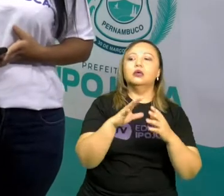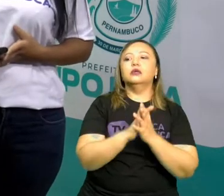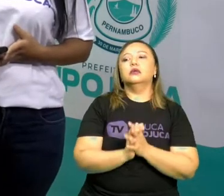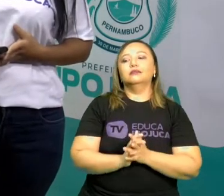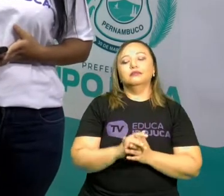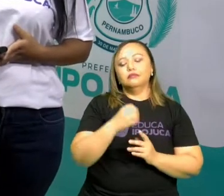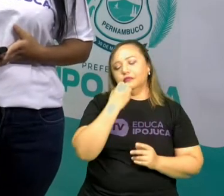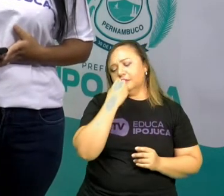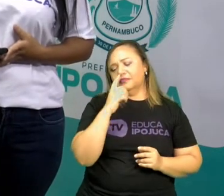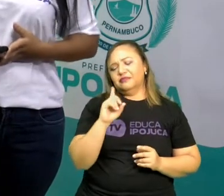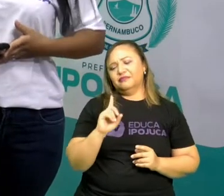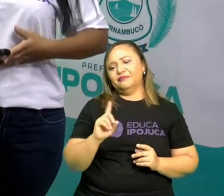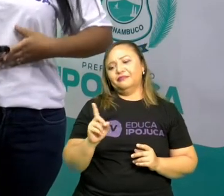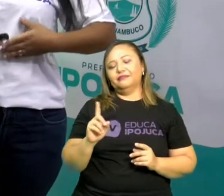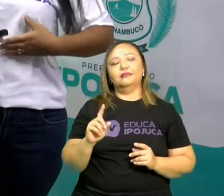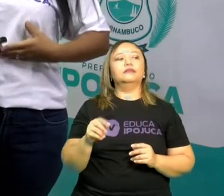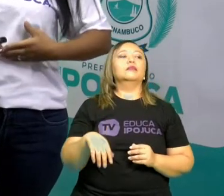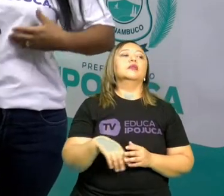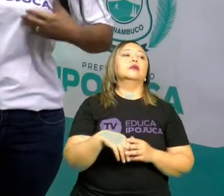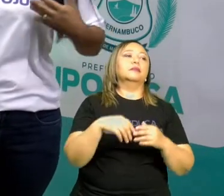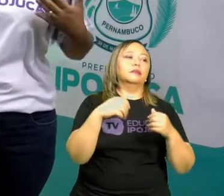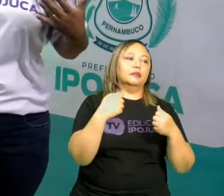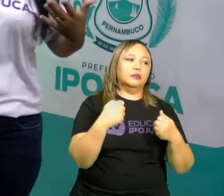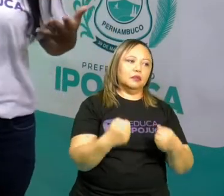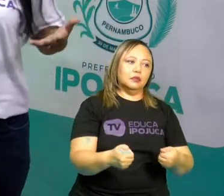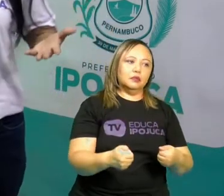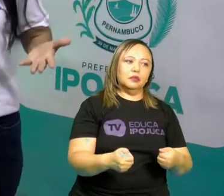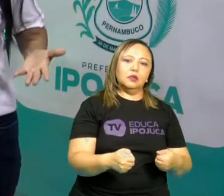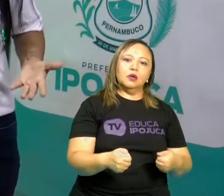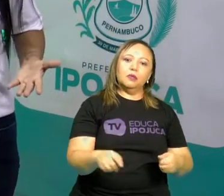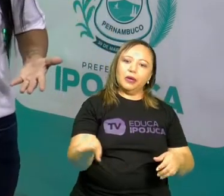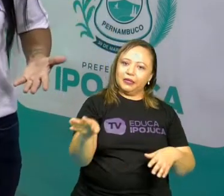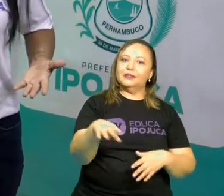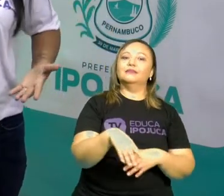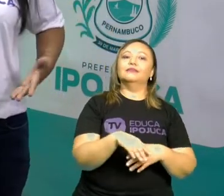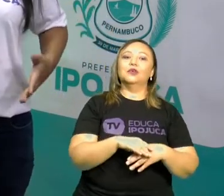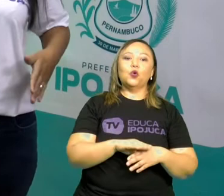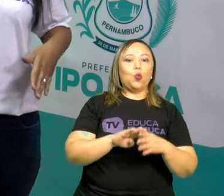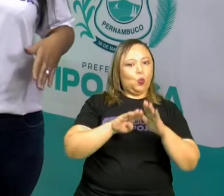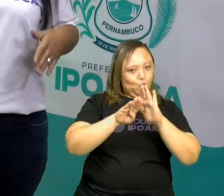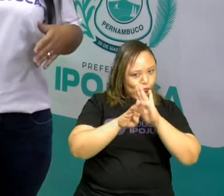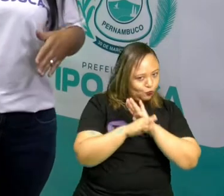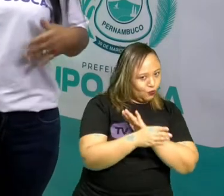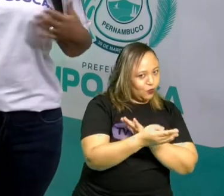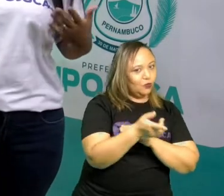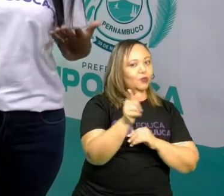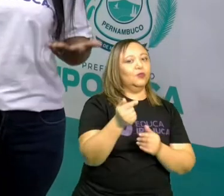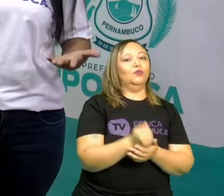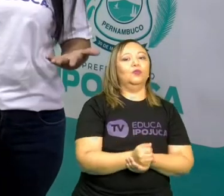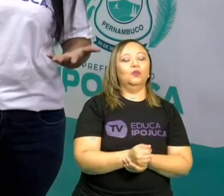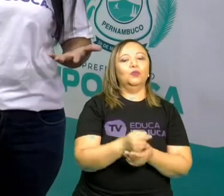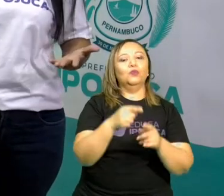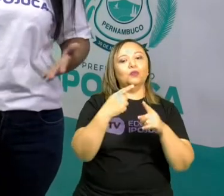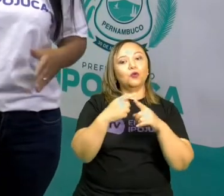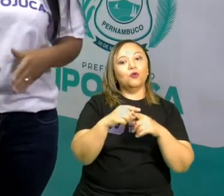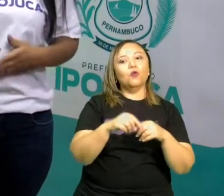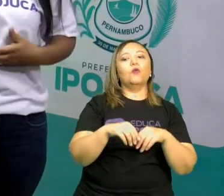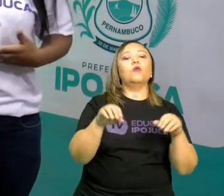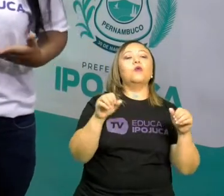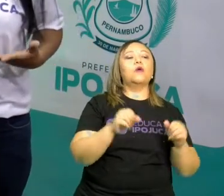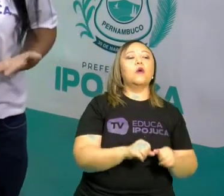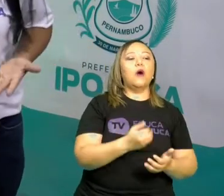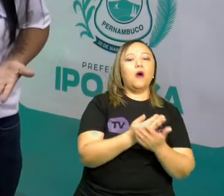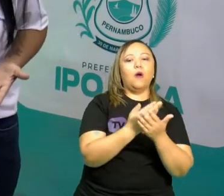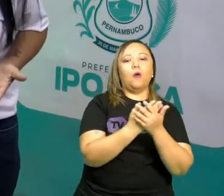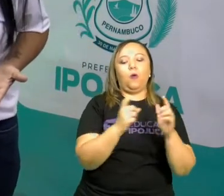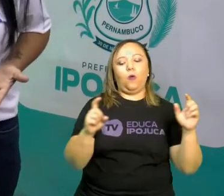muito legal, né? Isso. Mas a gente se adaptou, né? Com as nossas aulas remotas, assistindo